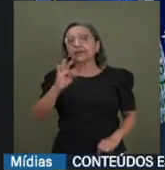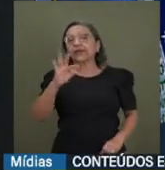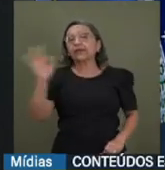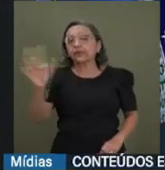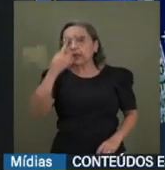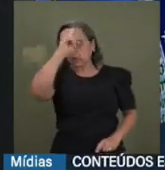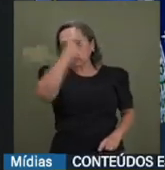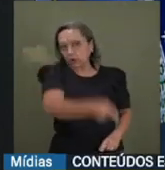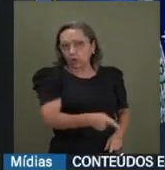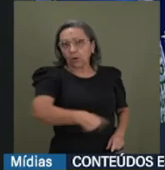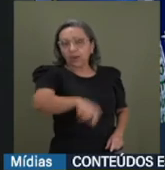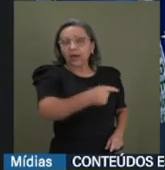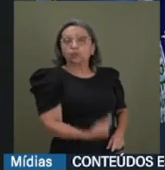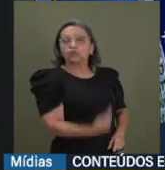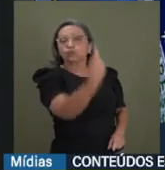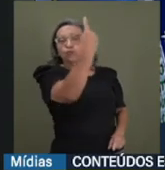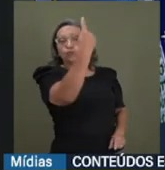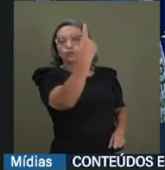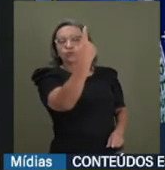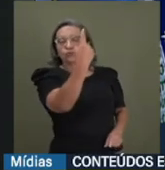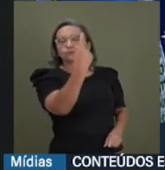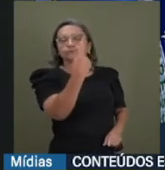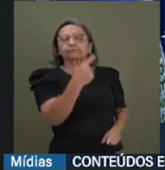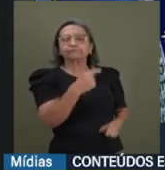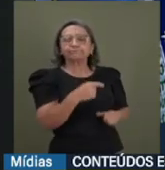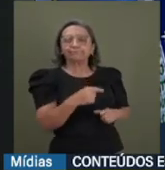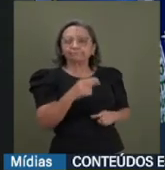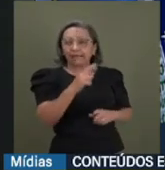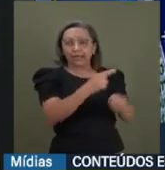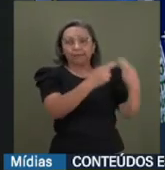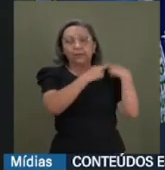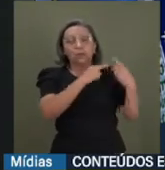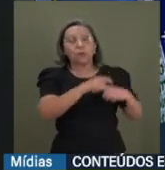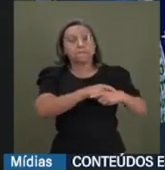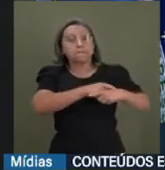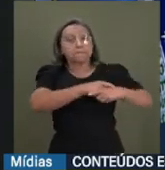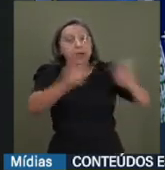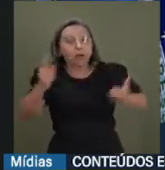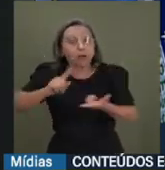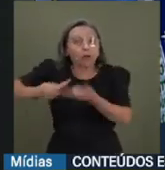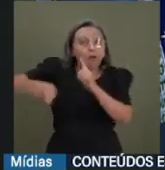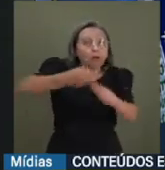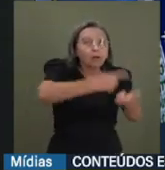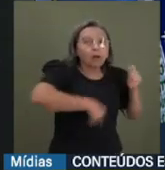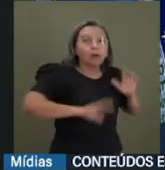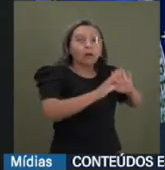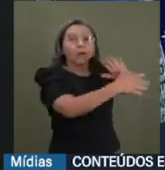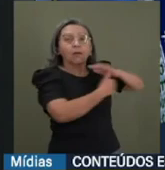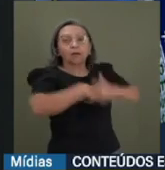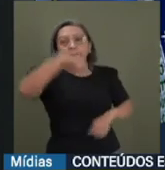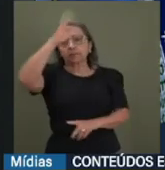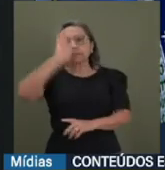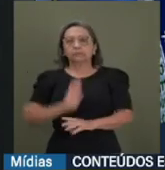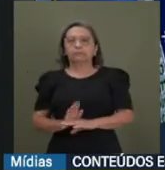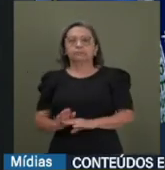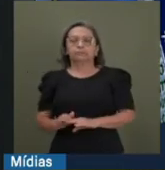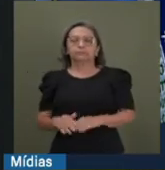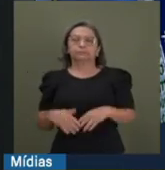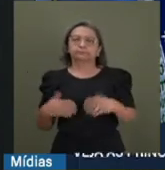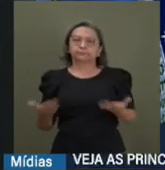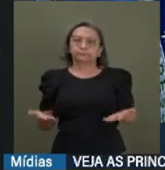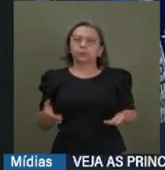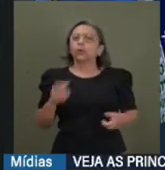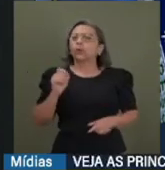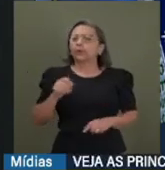como um dos mentores do maior escândalo de corrupção do Brasil. E o